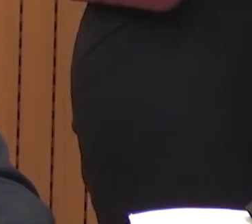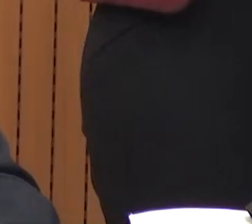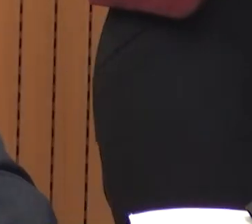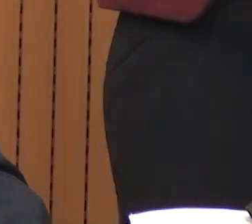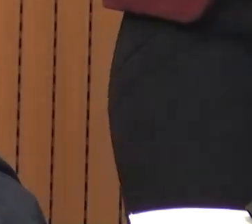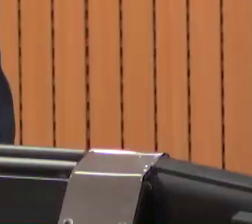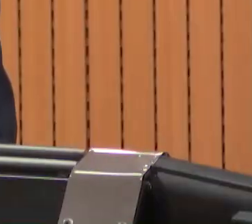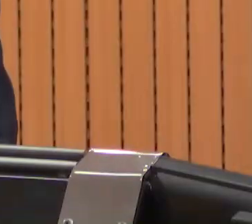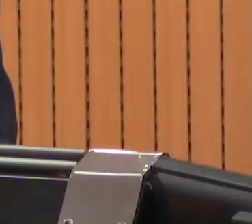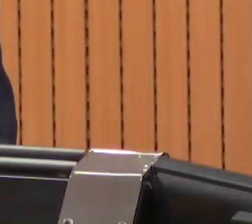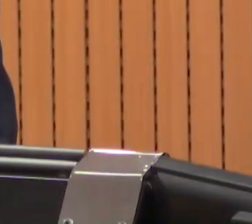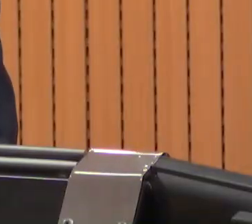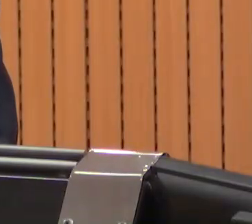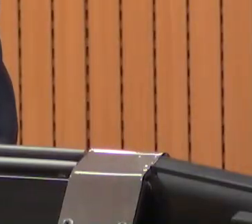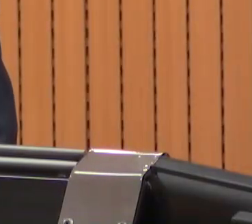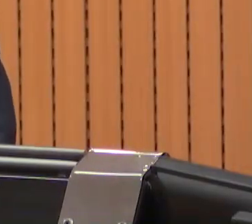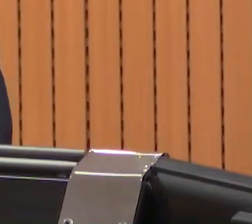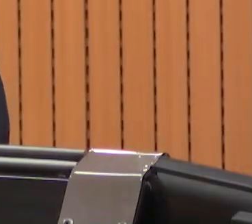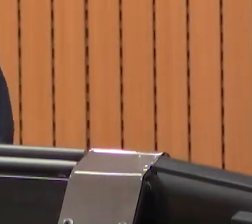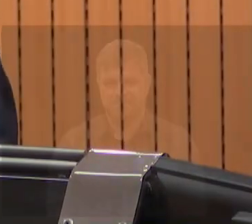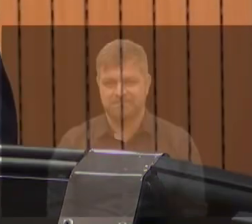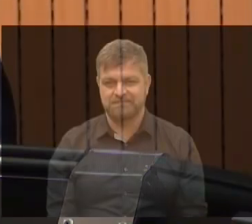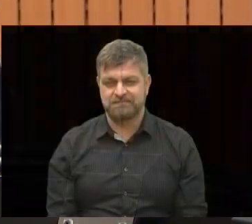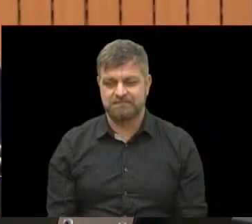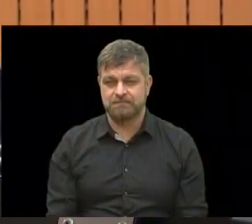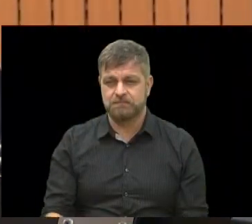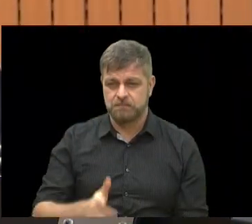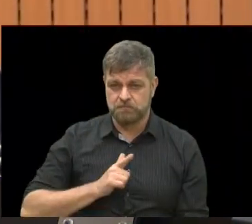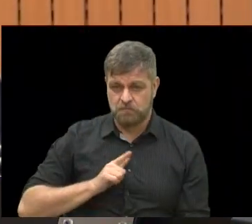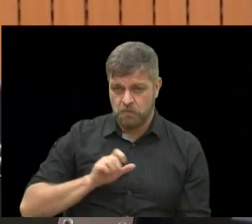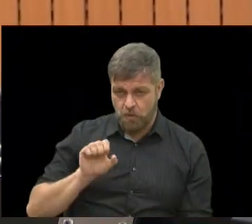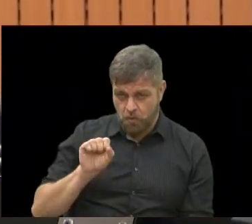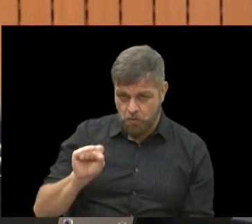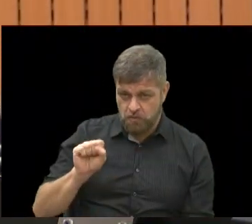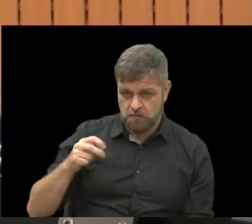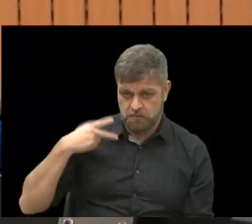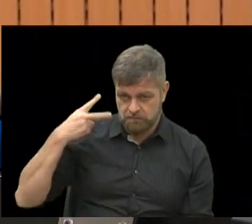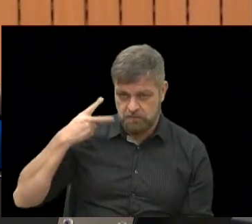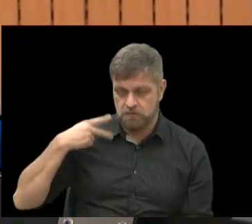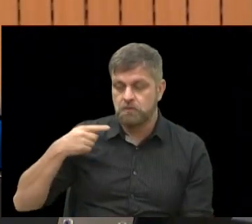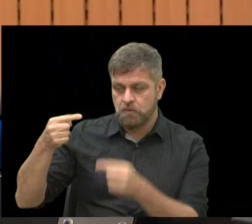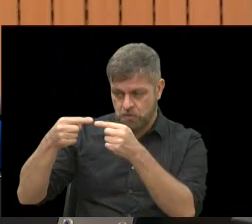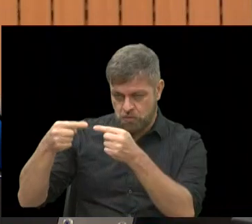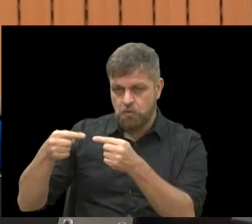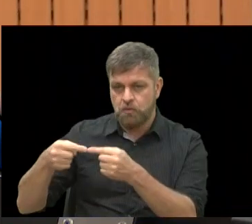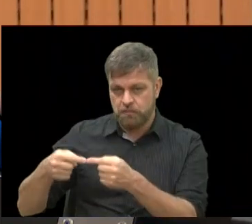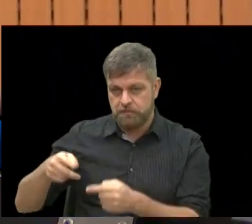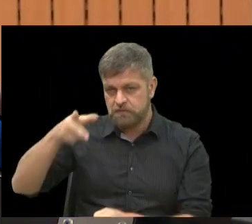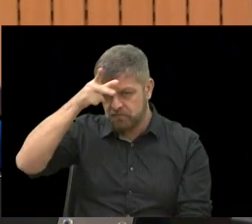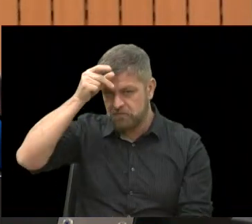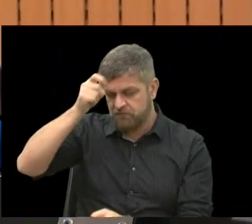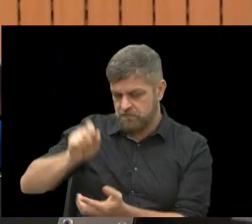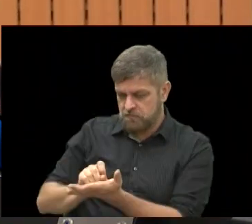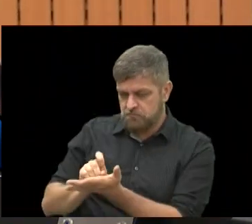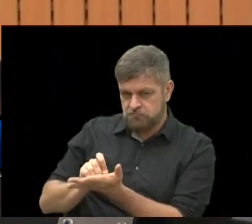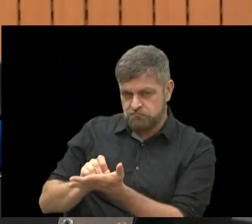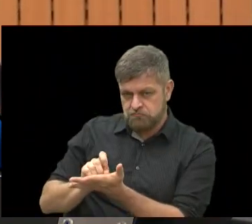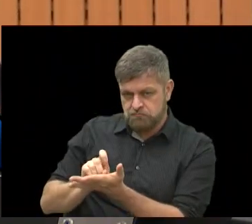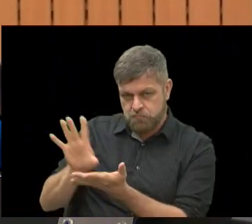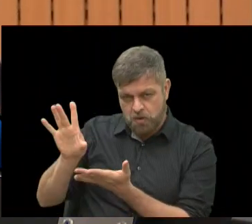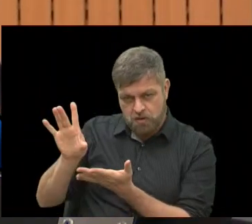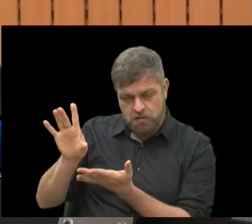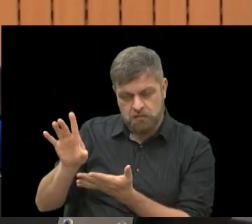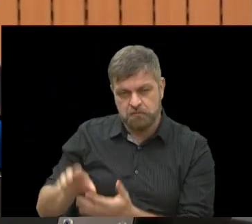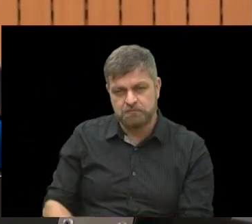item? Senhor presidente Marcos Bernardelli, nós temos 8 vereadores favoráveis à procedência da denúncia quanto à infração